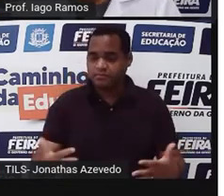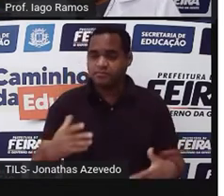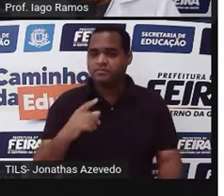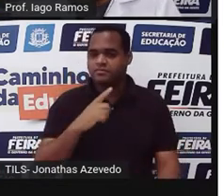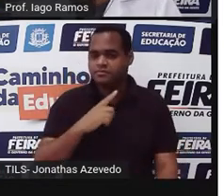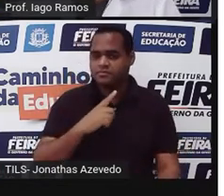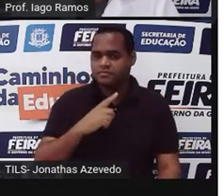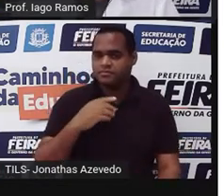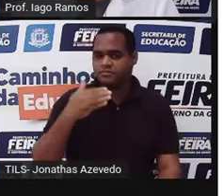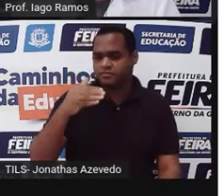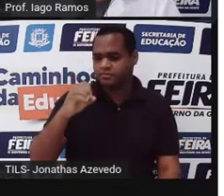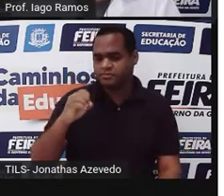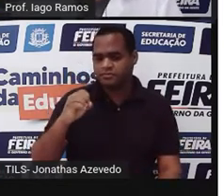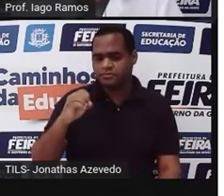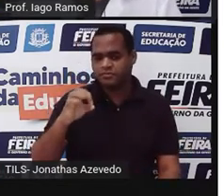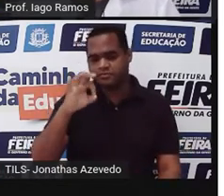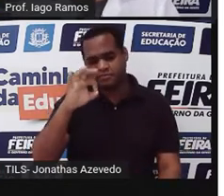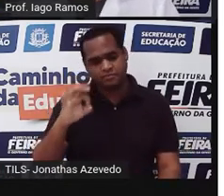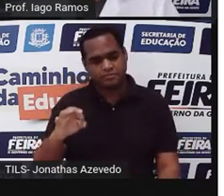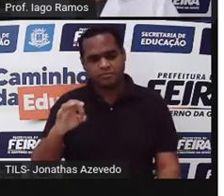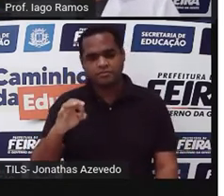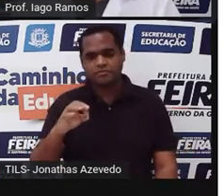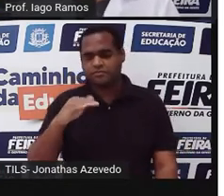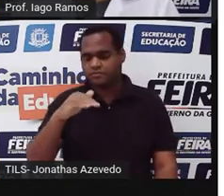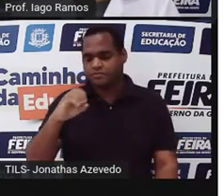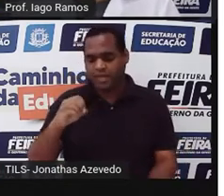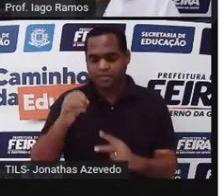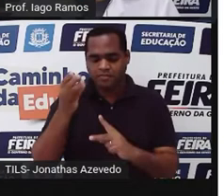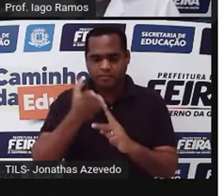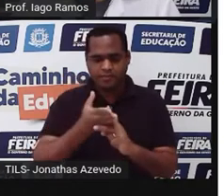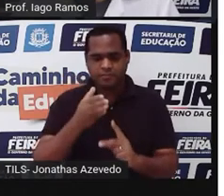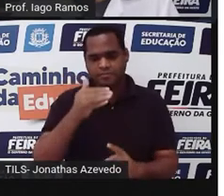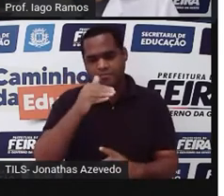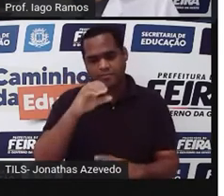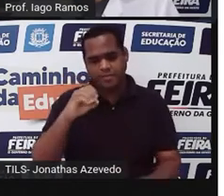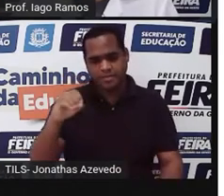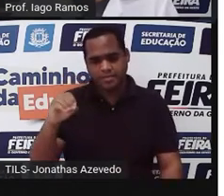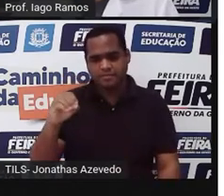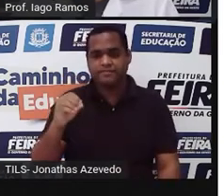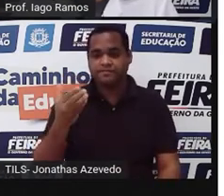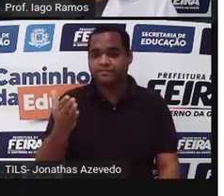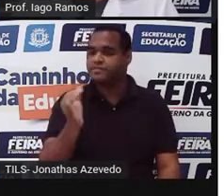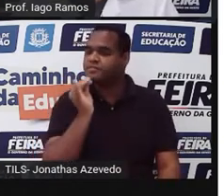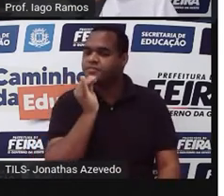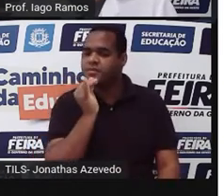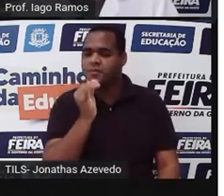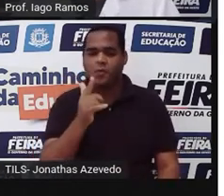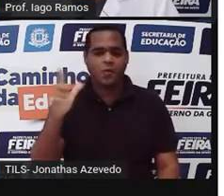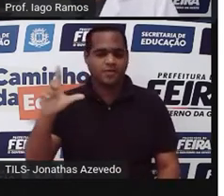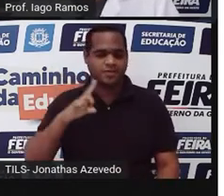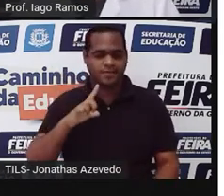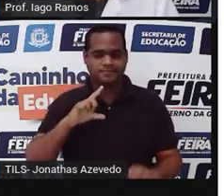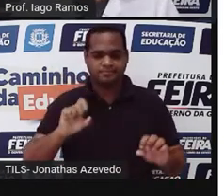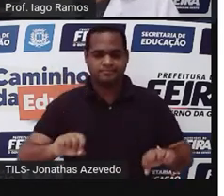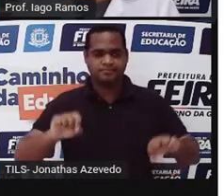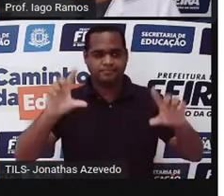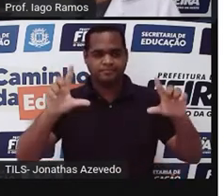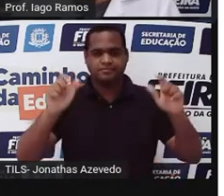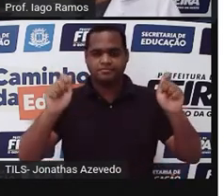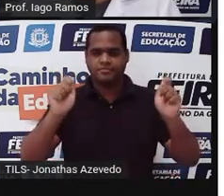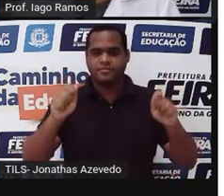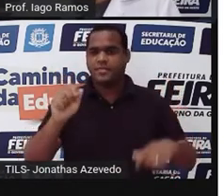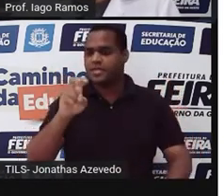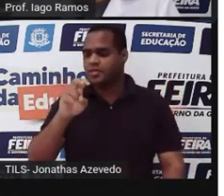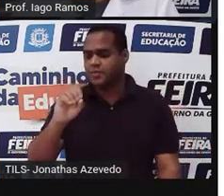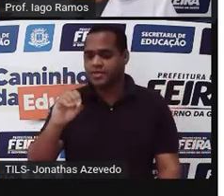significa 10 / sem outro exemplo Zinho que aparecem na tela 50